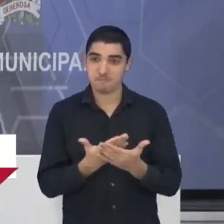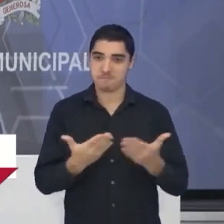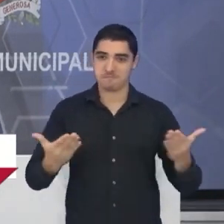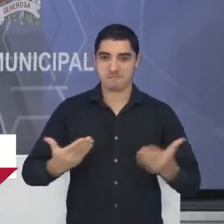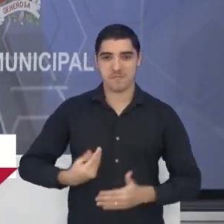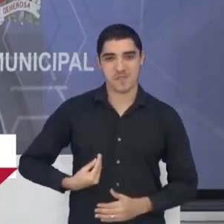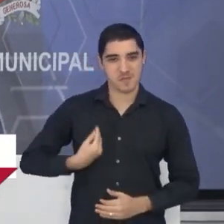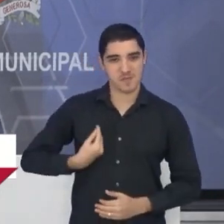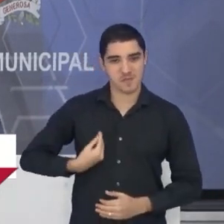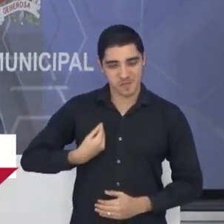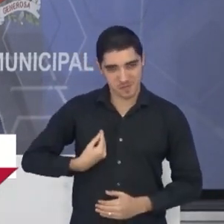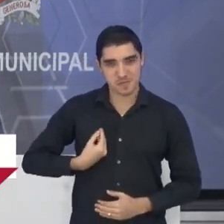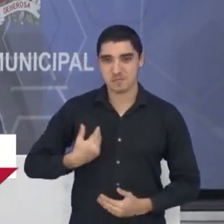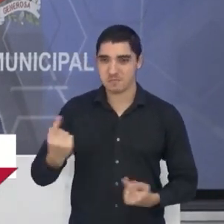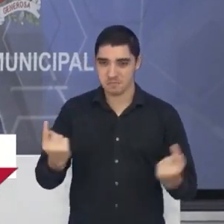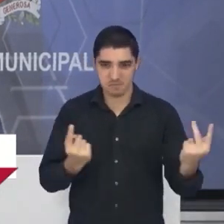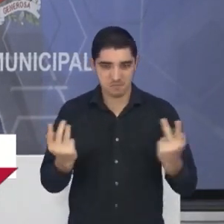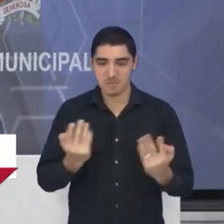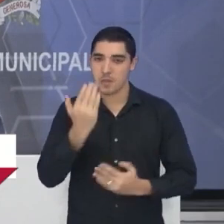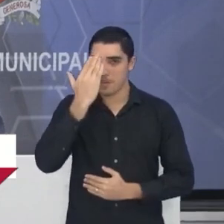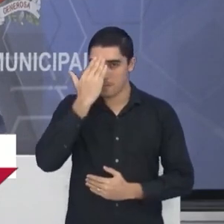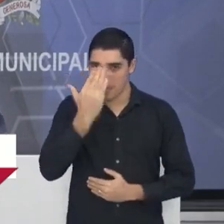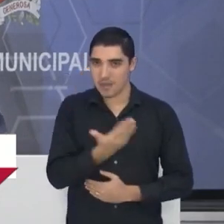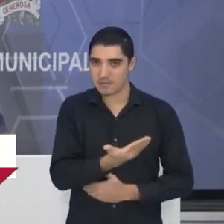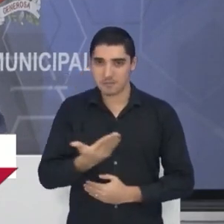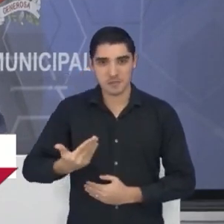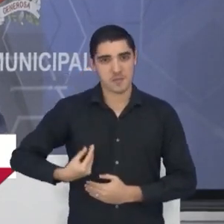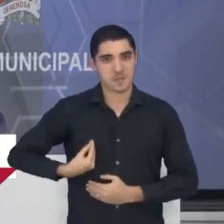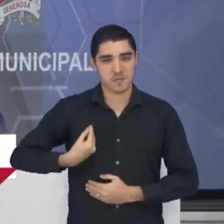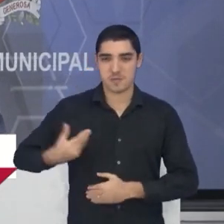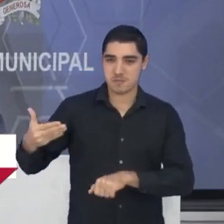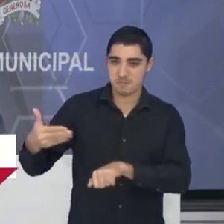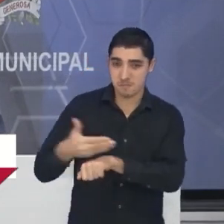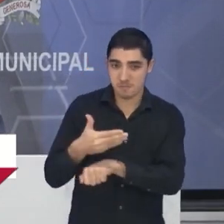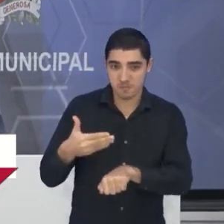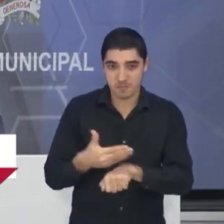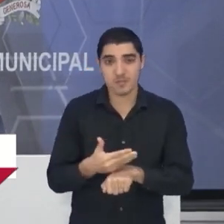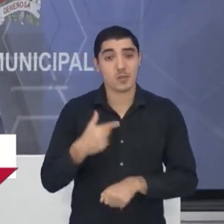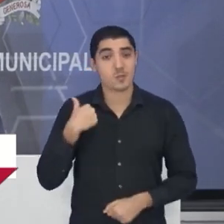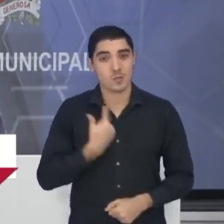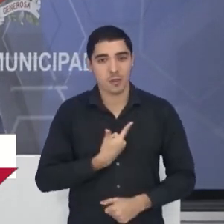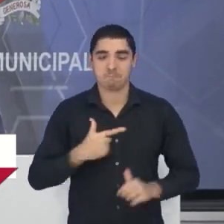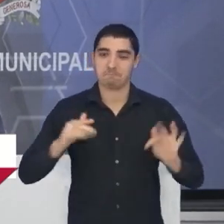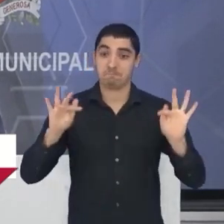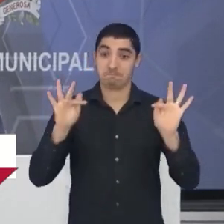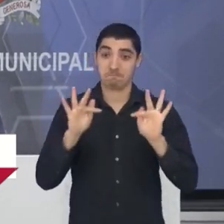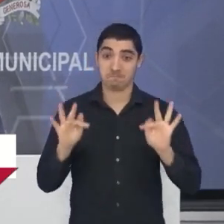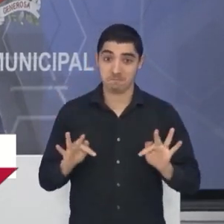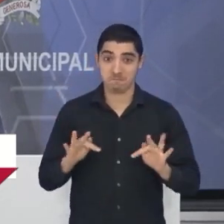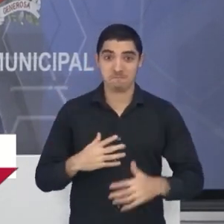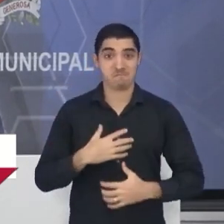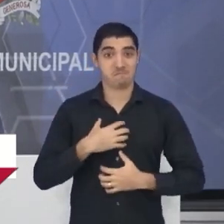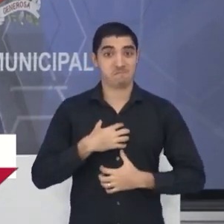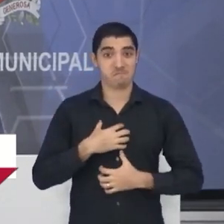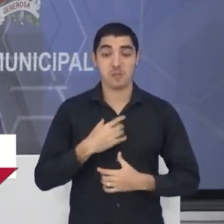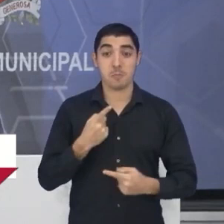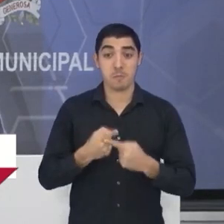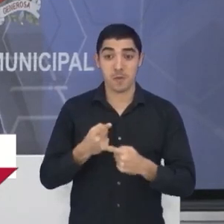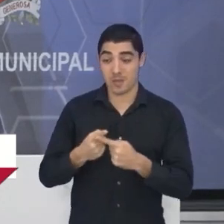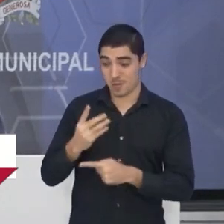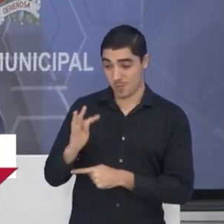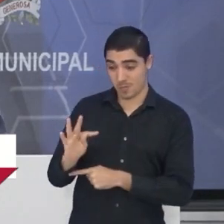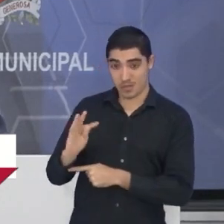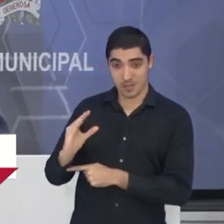plenário Muito obrigado pela presença de todos é sempre eh muito feliz nós ficamos por ver eh por onde o Tribunal de Contas do